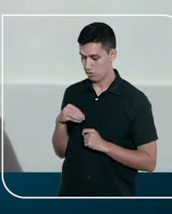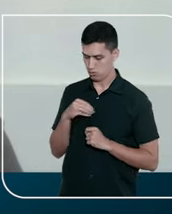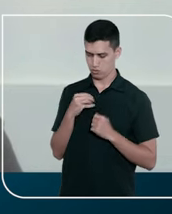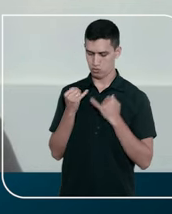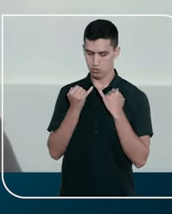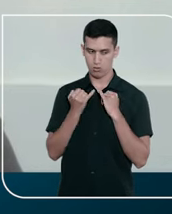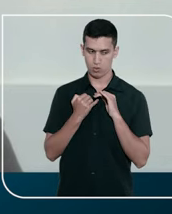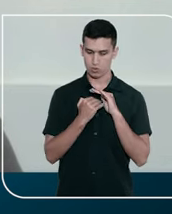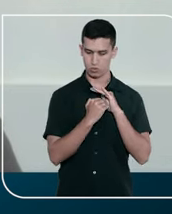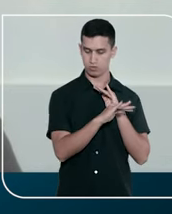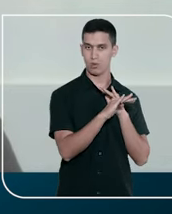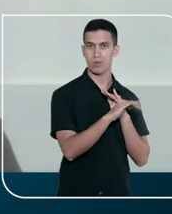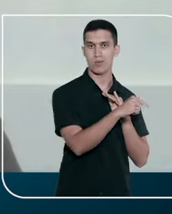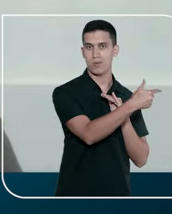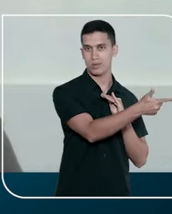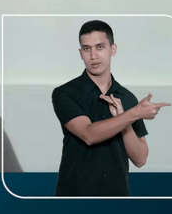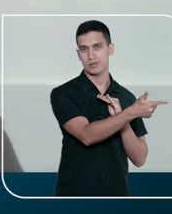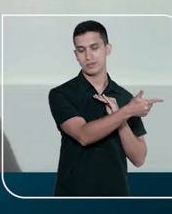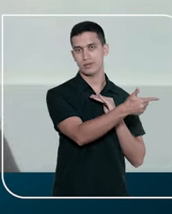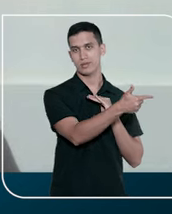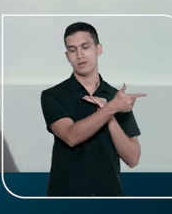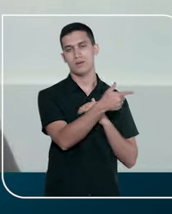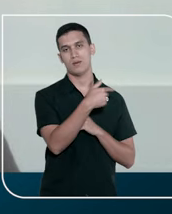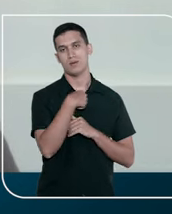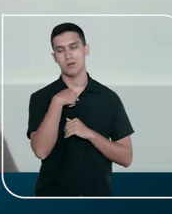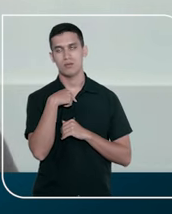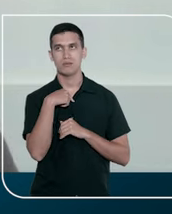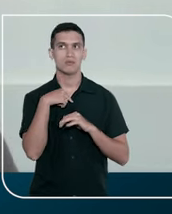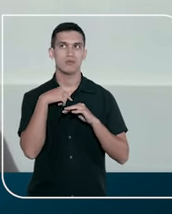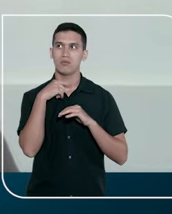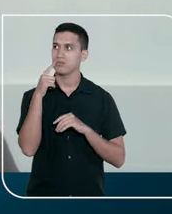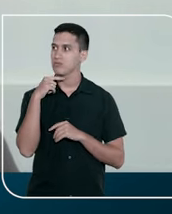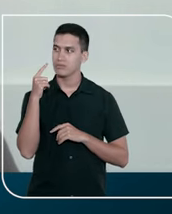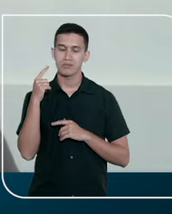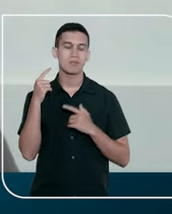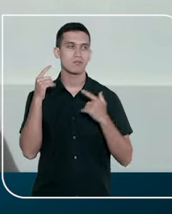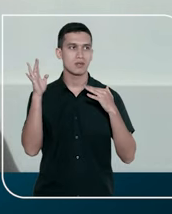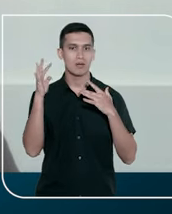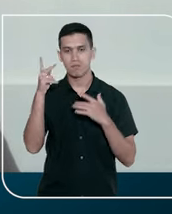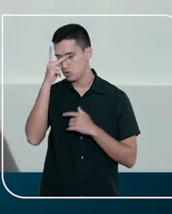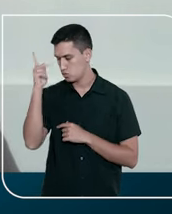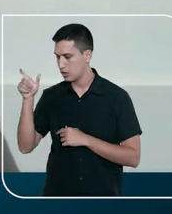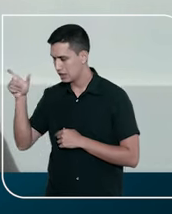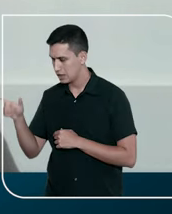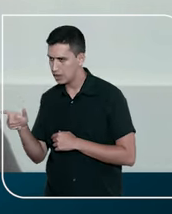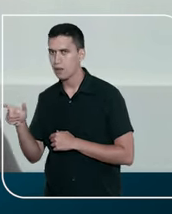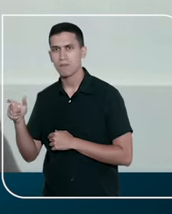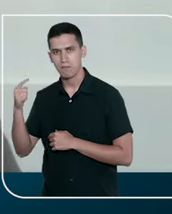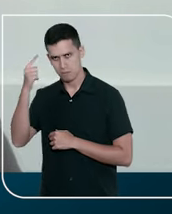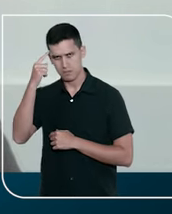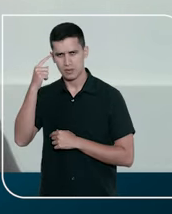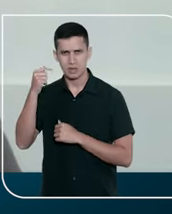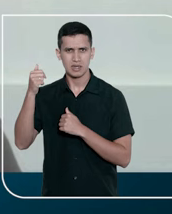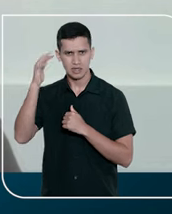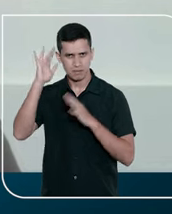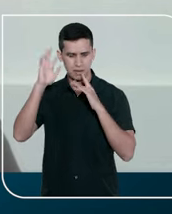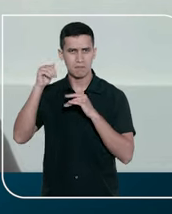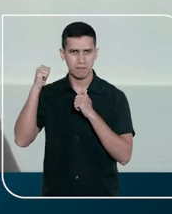não imagino uma pessoa consciente dando acesso ao seu login e senha